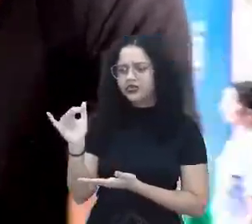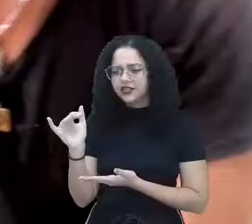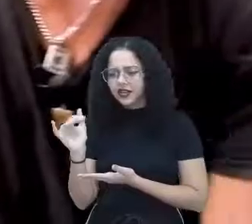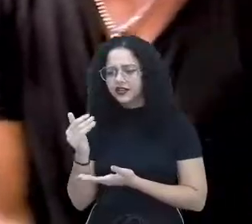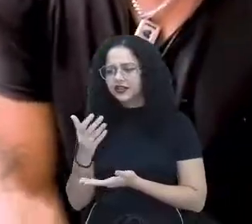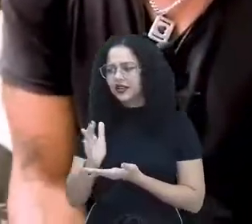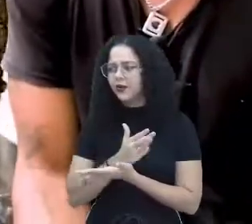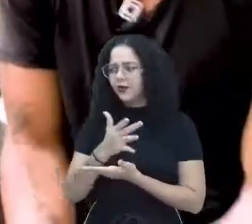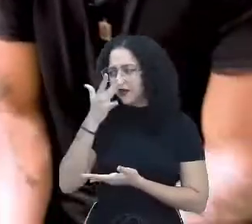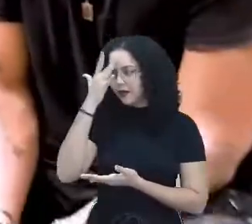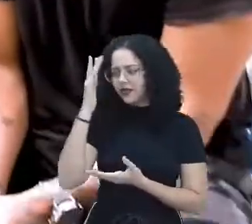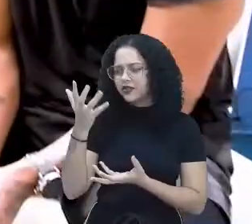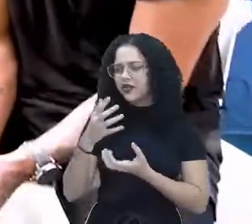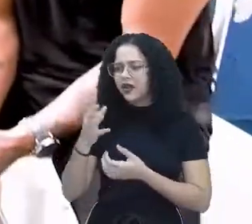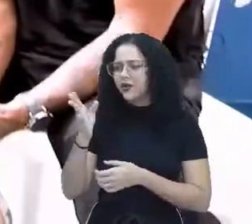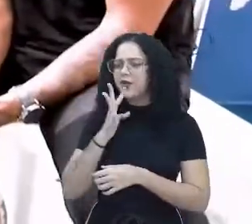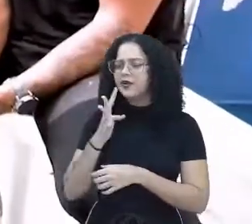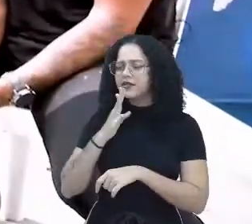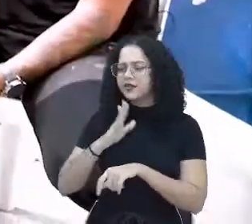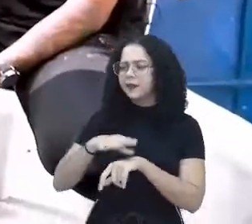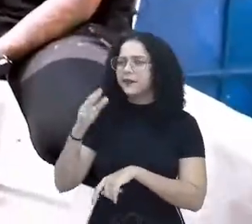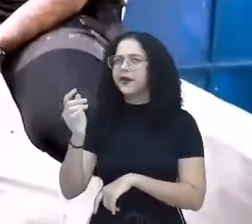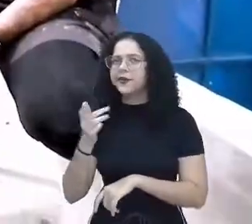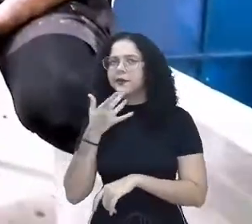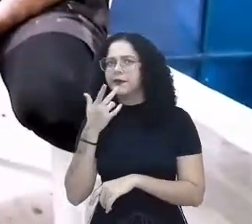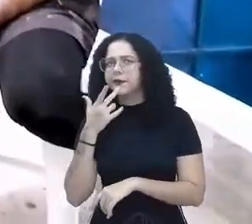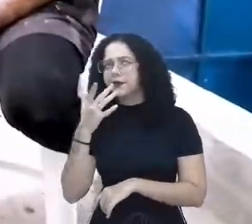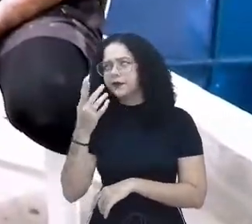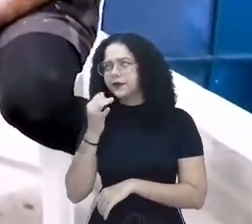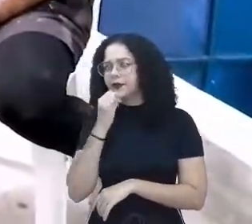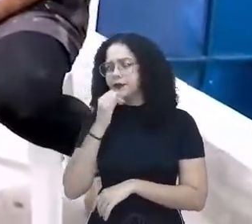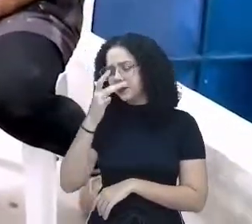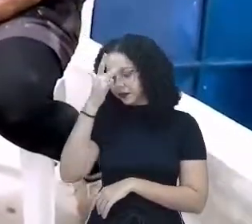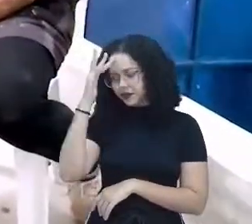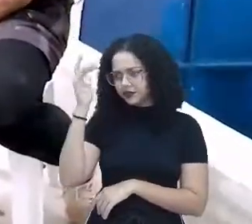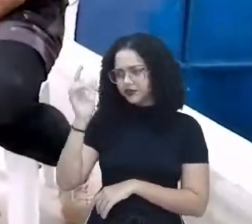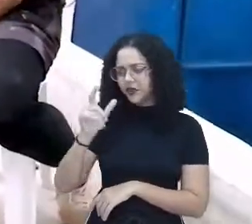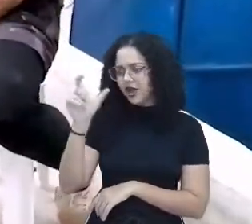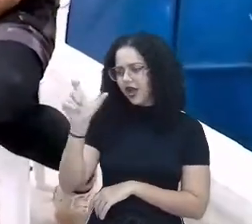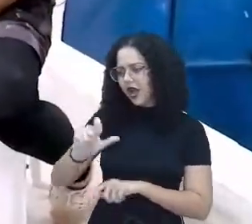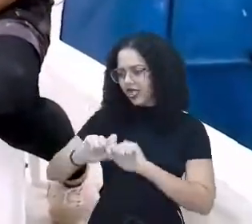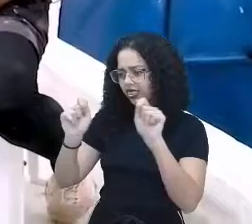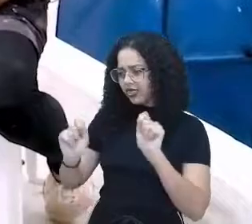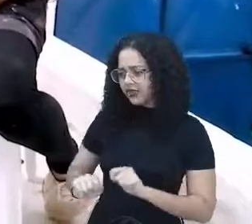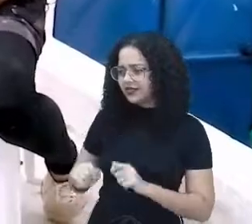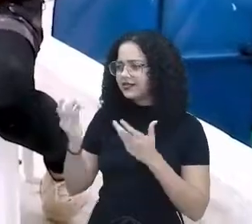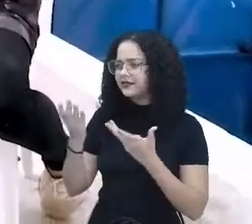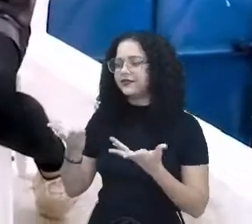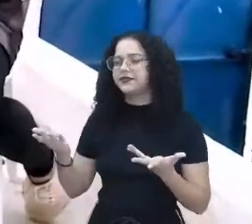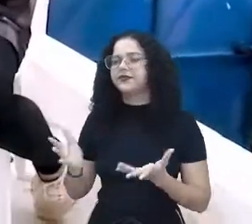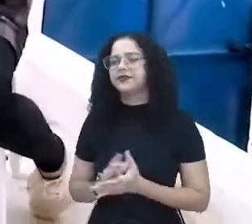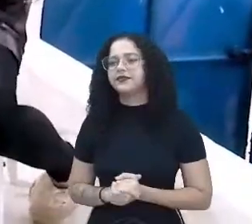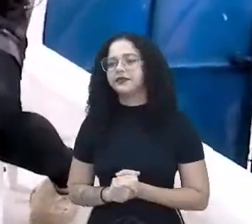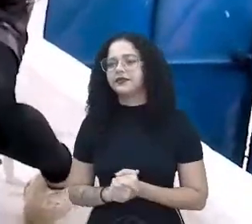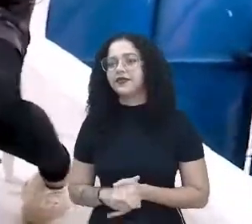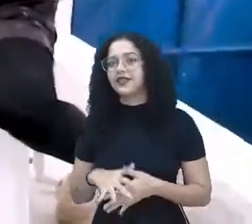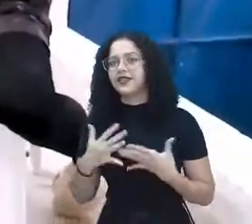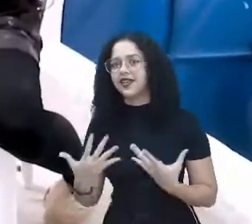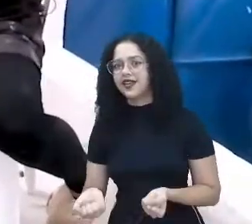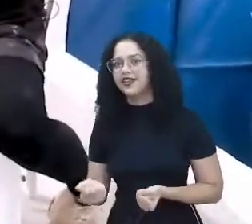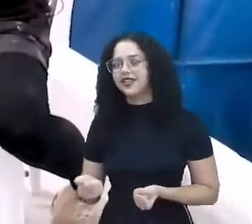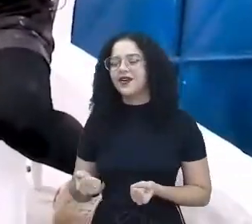pessoas que a gente quer conhecer mais, seja um artista. E você é um artista, então vamos a rede aqui. tá cheio de perfil, né? Pronto,